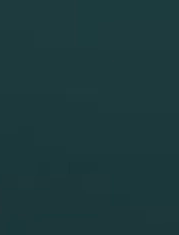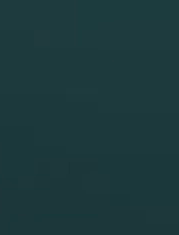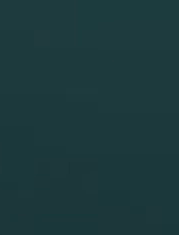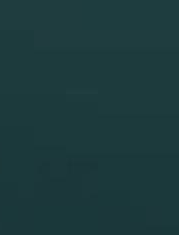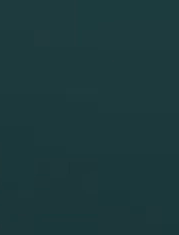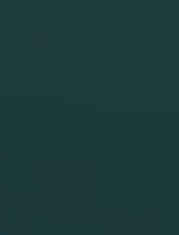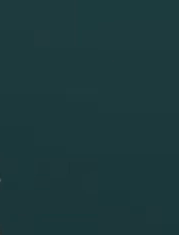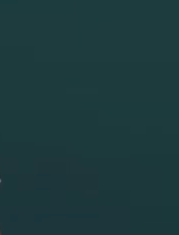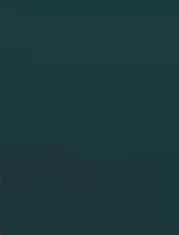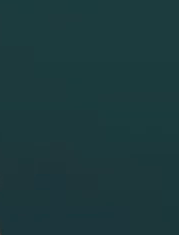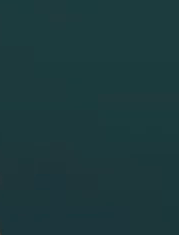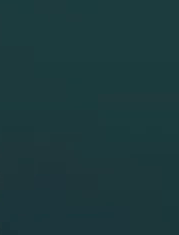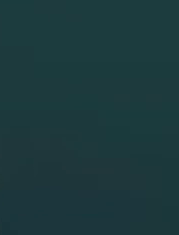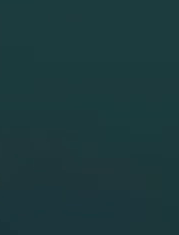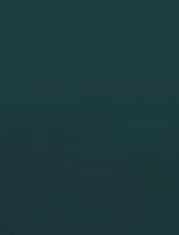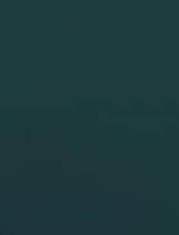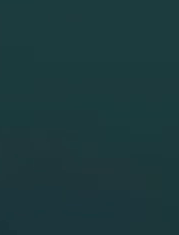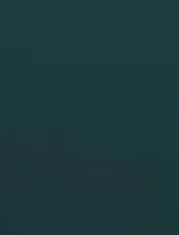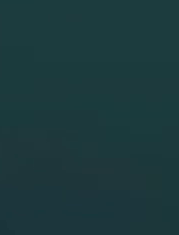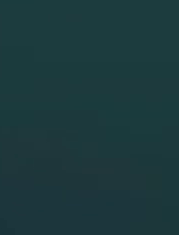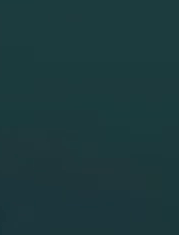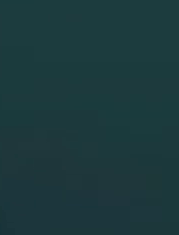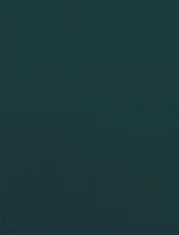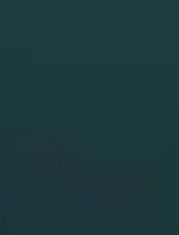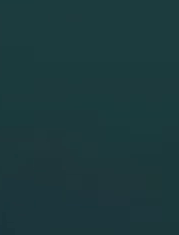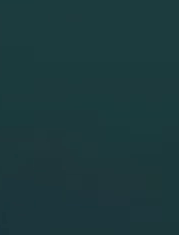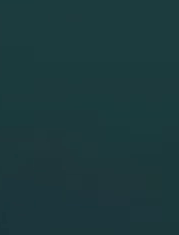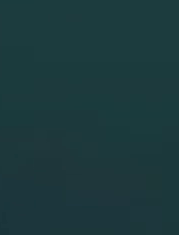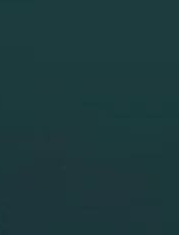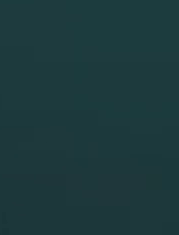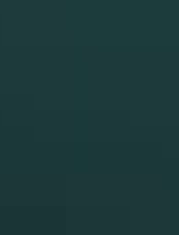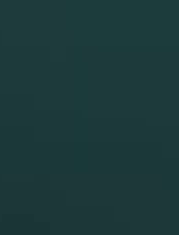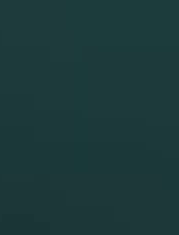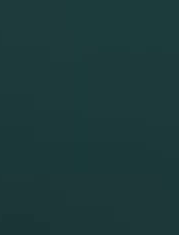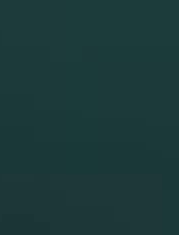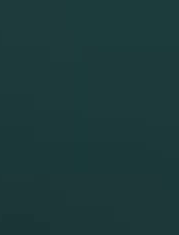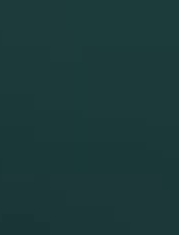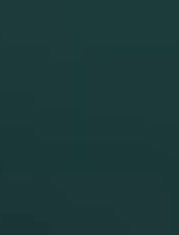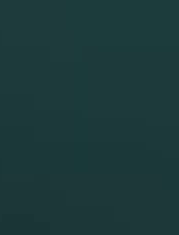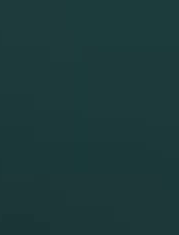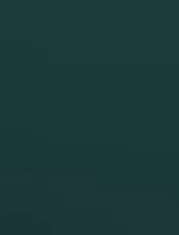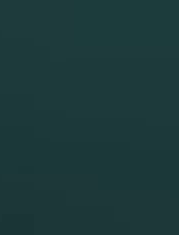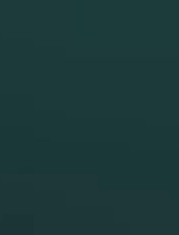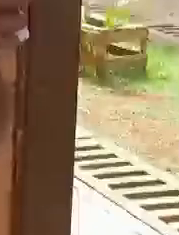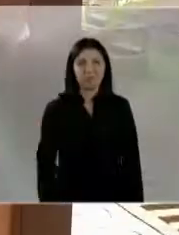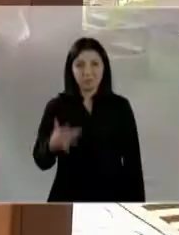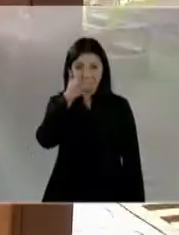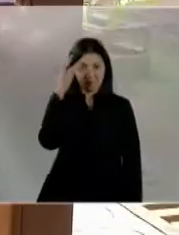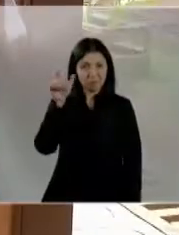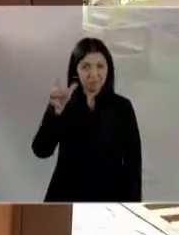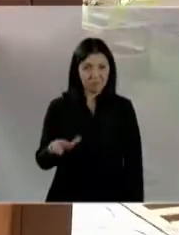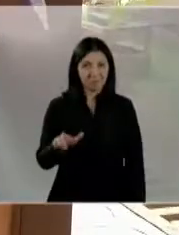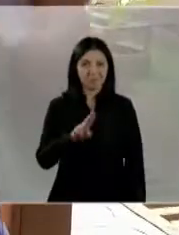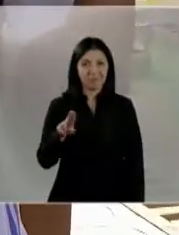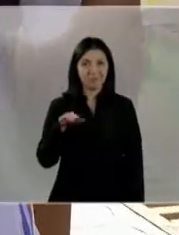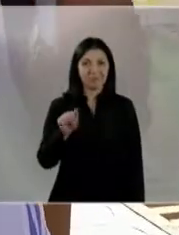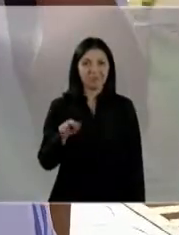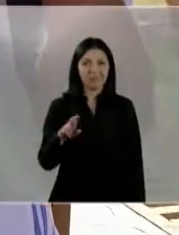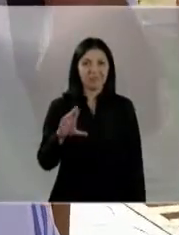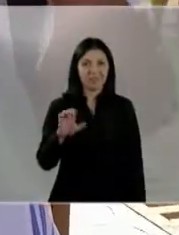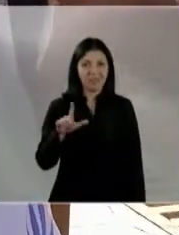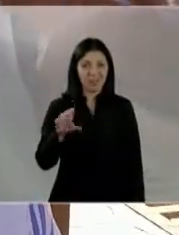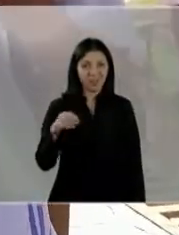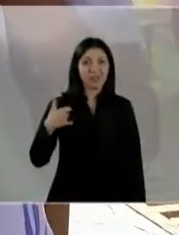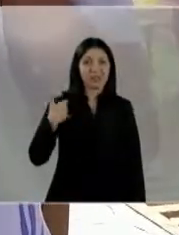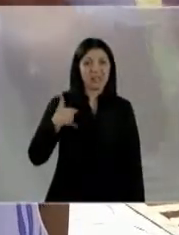Veja agora como a inclusão de alunos com deficiência pode aumentar o interesse pelos estudos. Marcelo, de 18